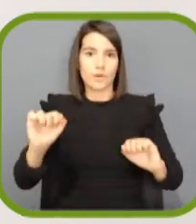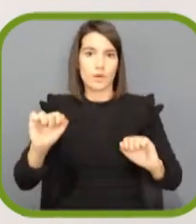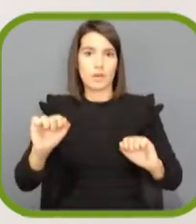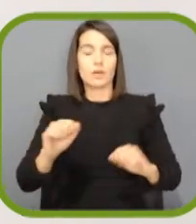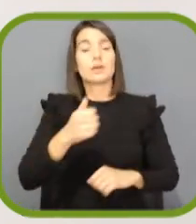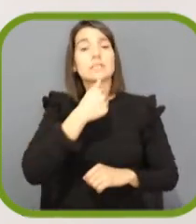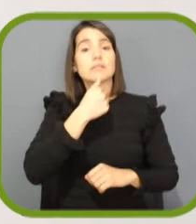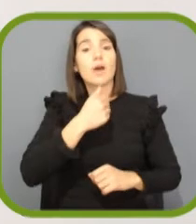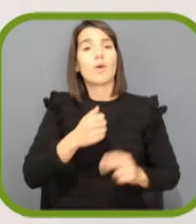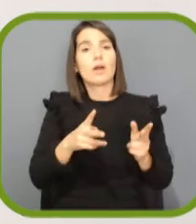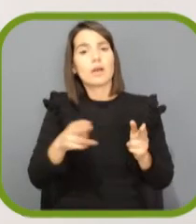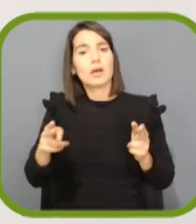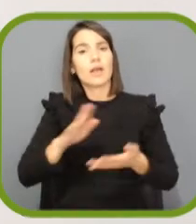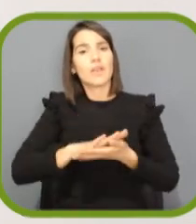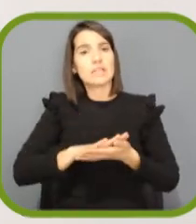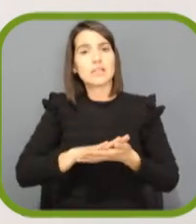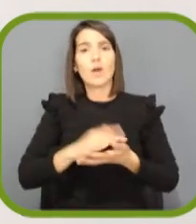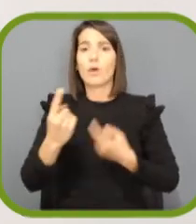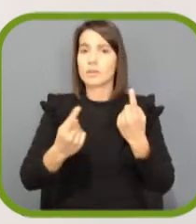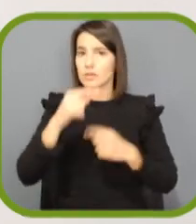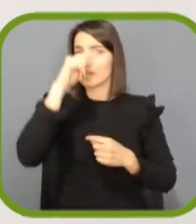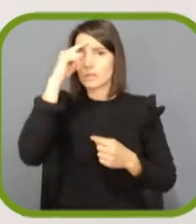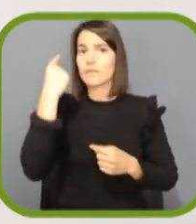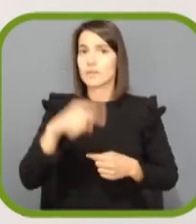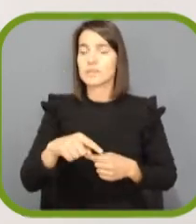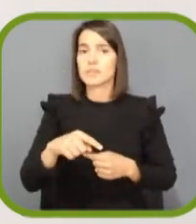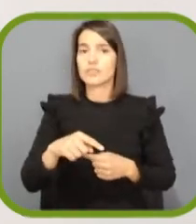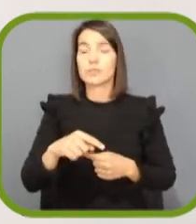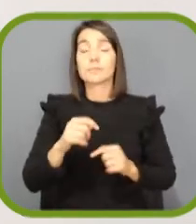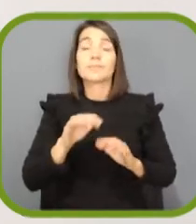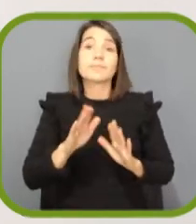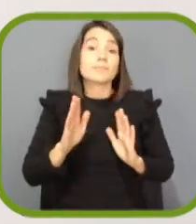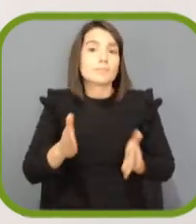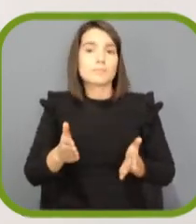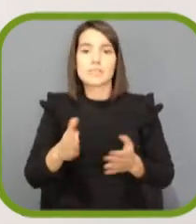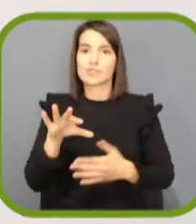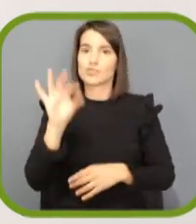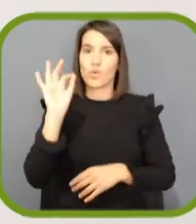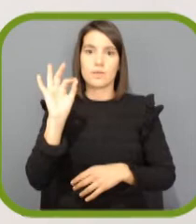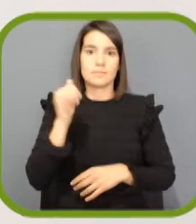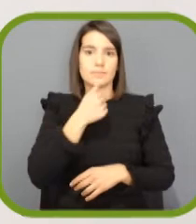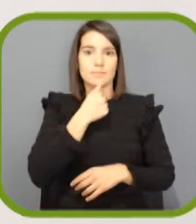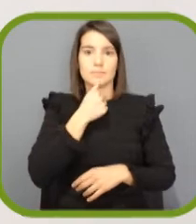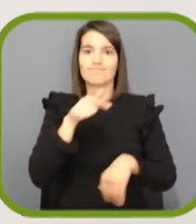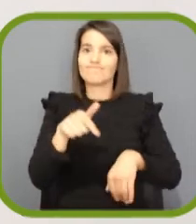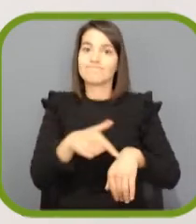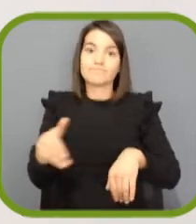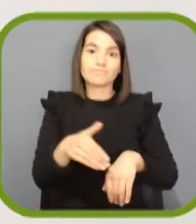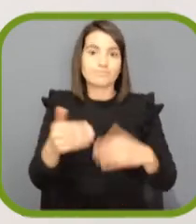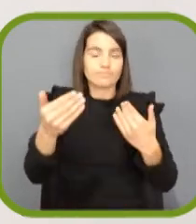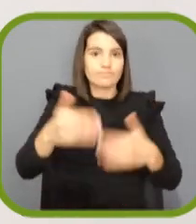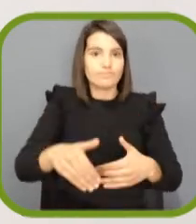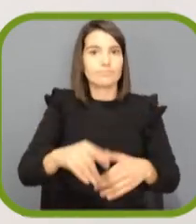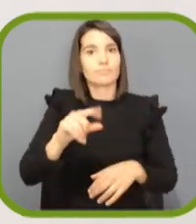que toma. Estas decisões editoriais são decisões às vezes muito difíceis, mas têm que ser tomadas num